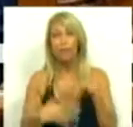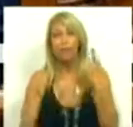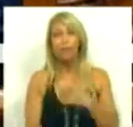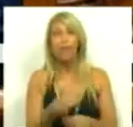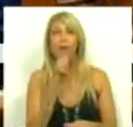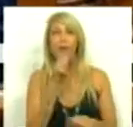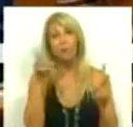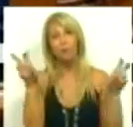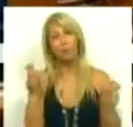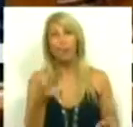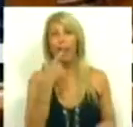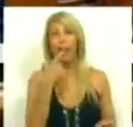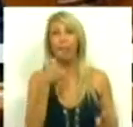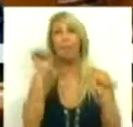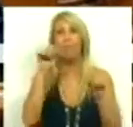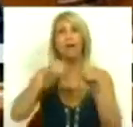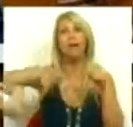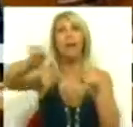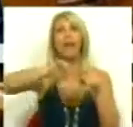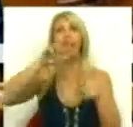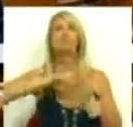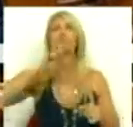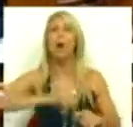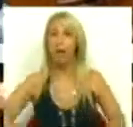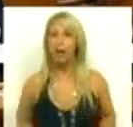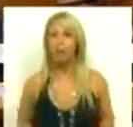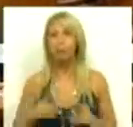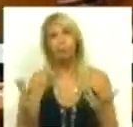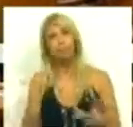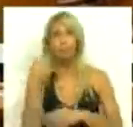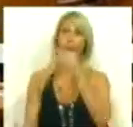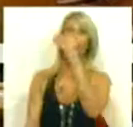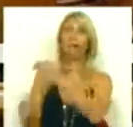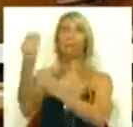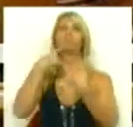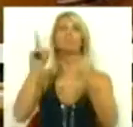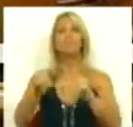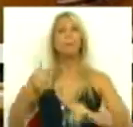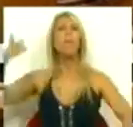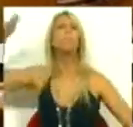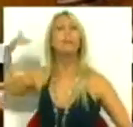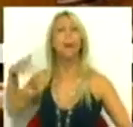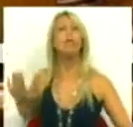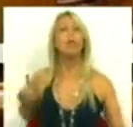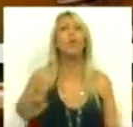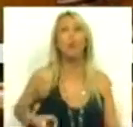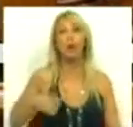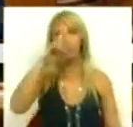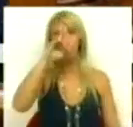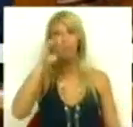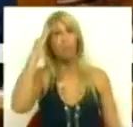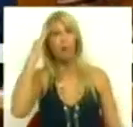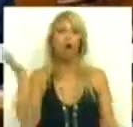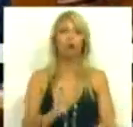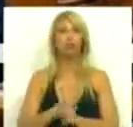Um estranho acaso de providência voltou a fazê-la renascer. O que ficou para trás? Apenas a memória. Hoje o